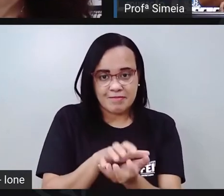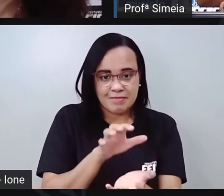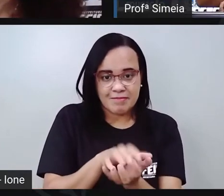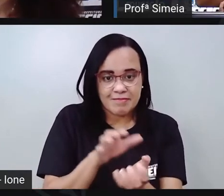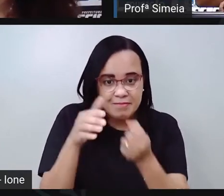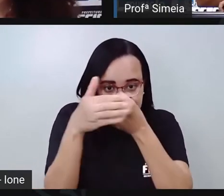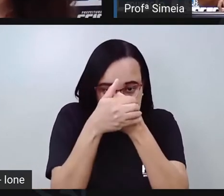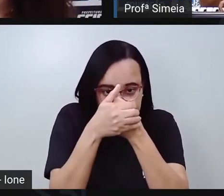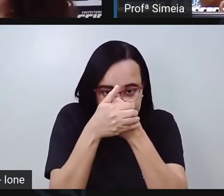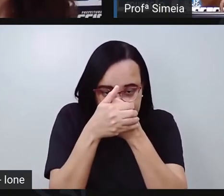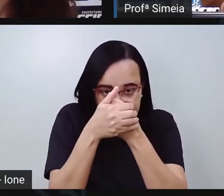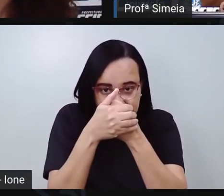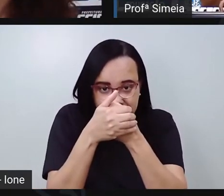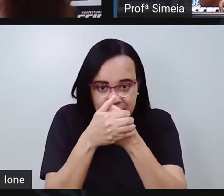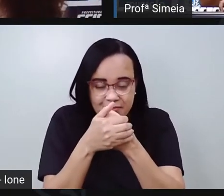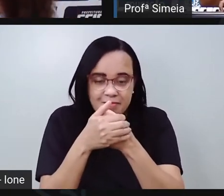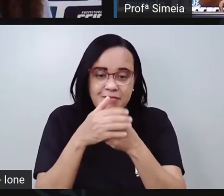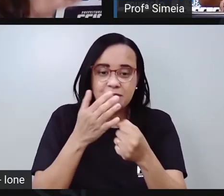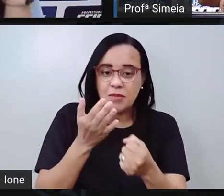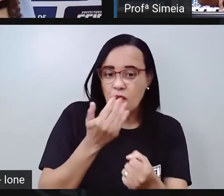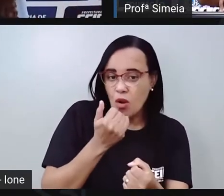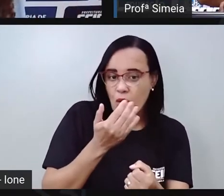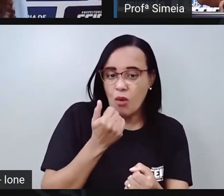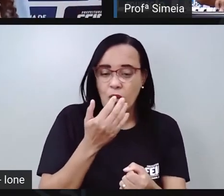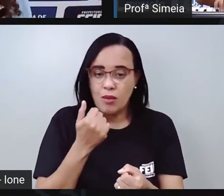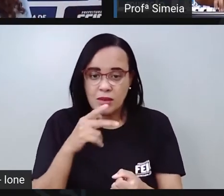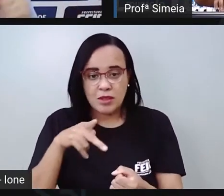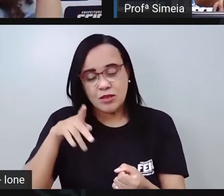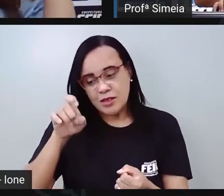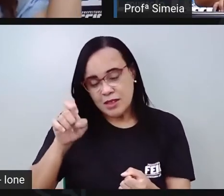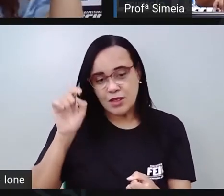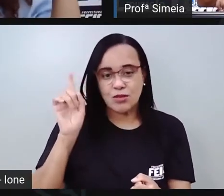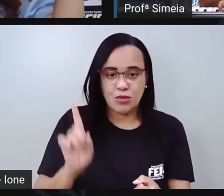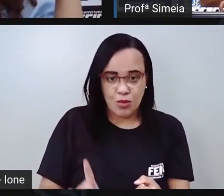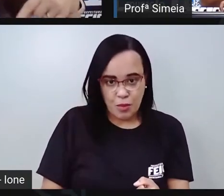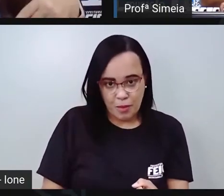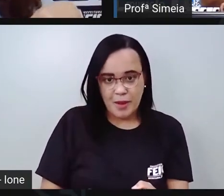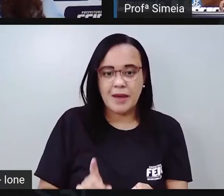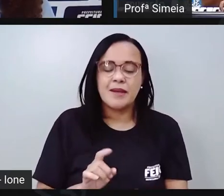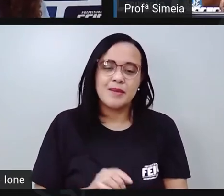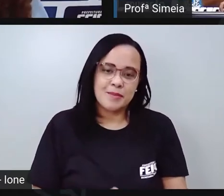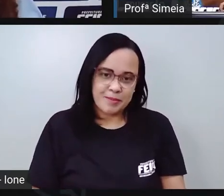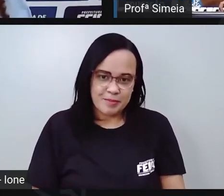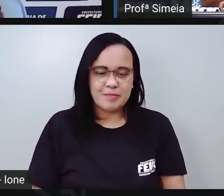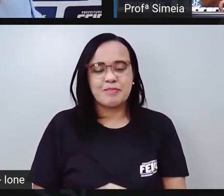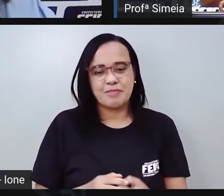juízo homem seu joelho Redondo